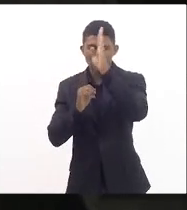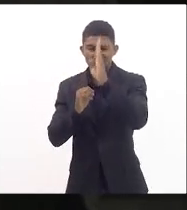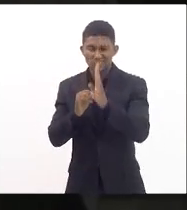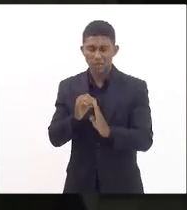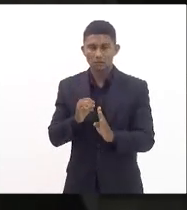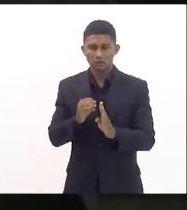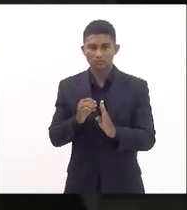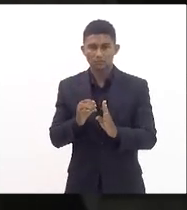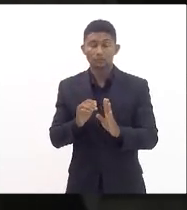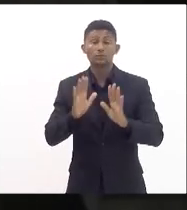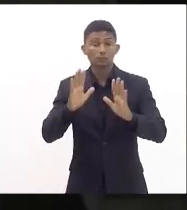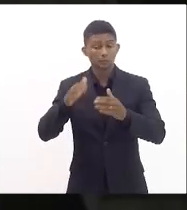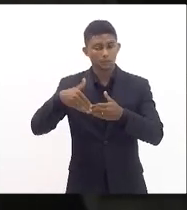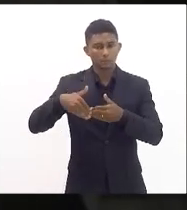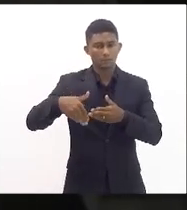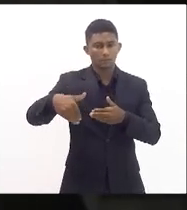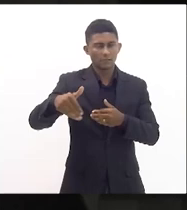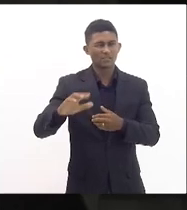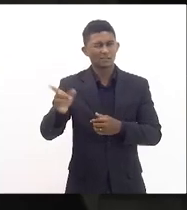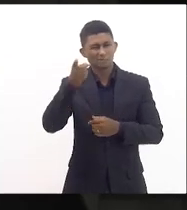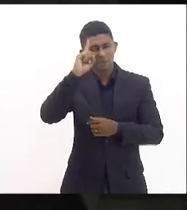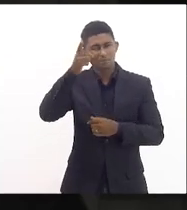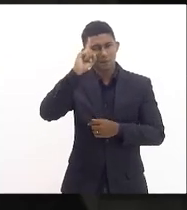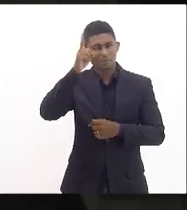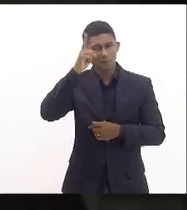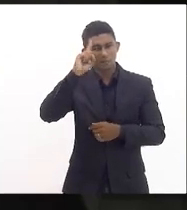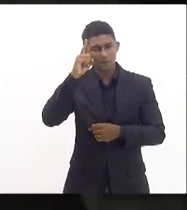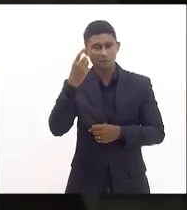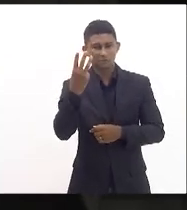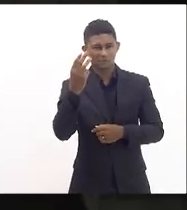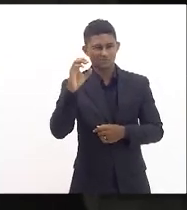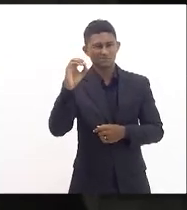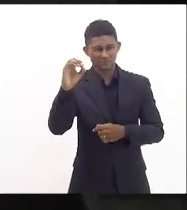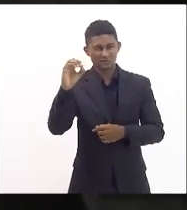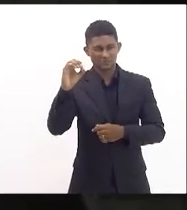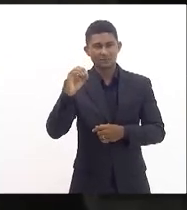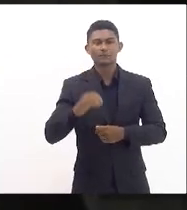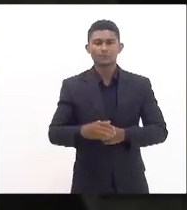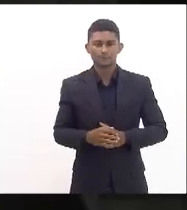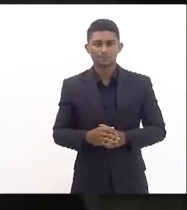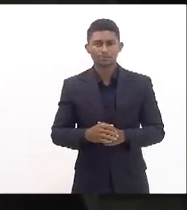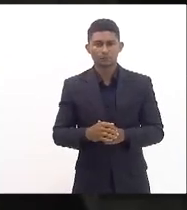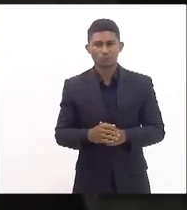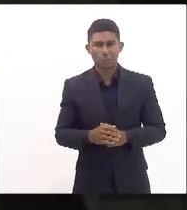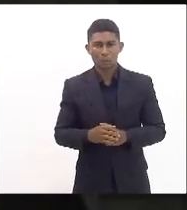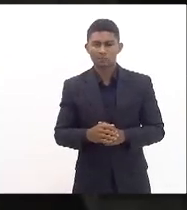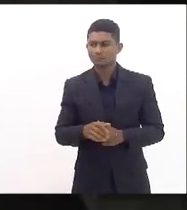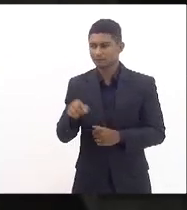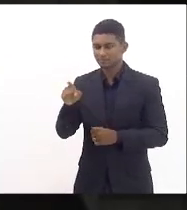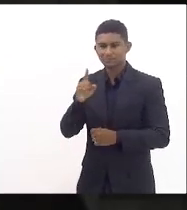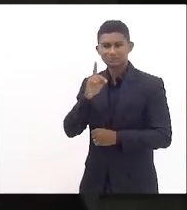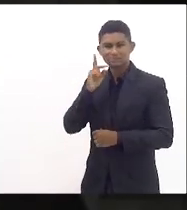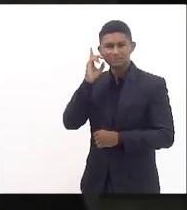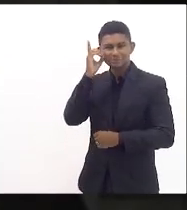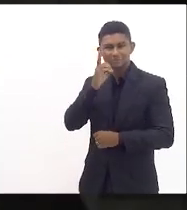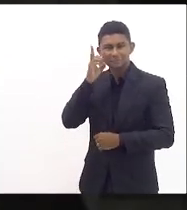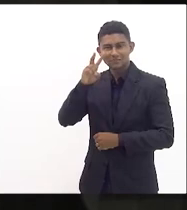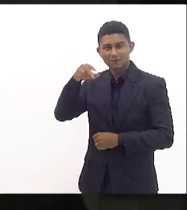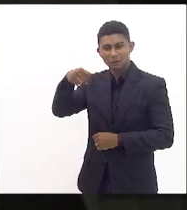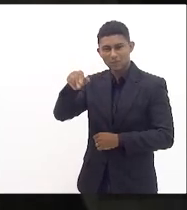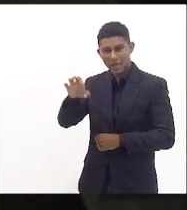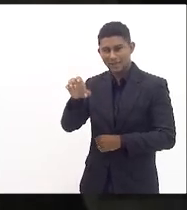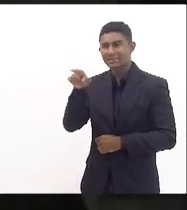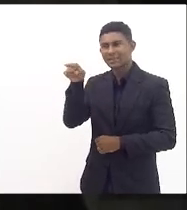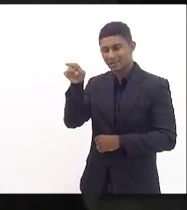dias, aproximadamente, se eu errar, o deputado Waldeck me corrige, porque ele conhece o calendário das eleições